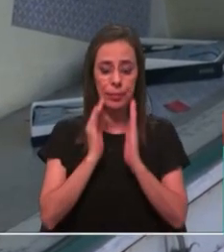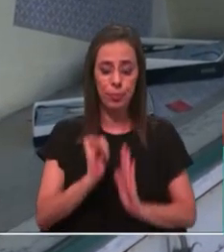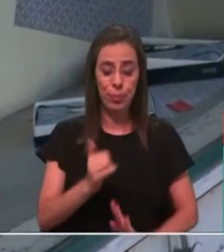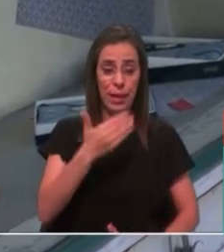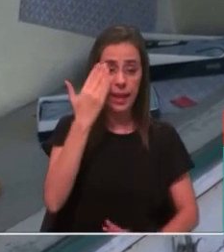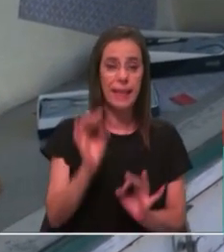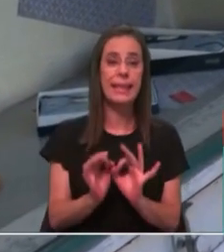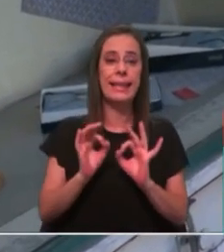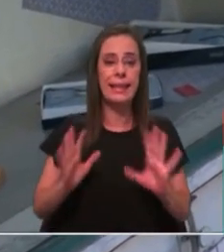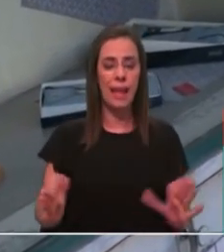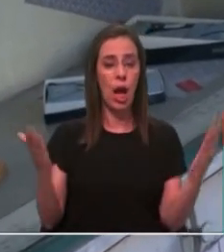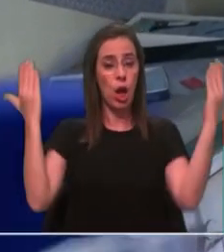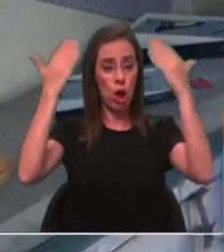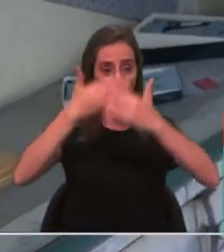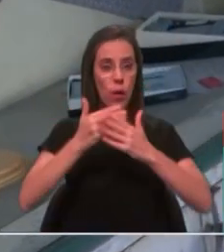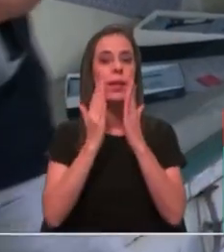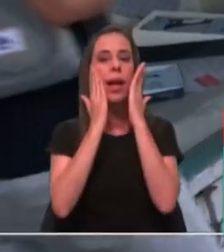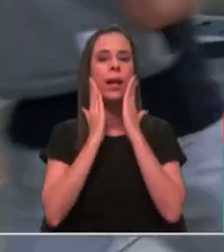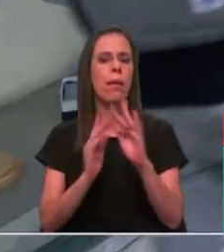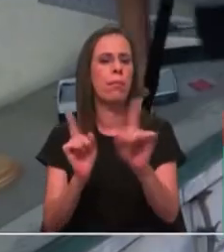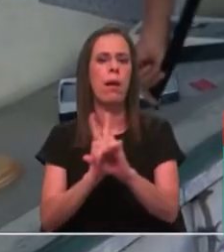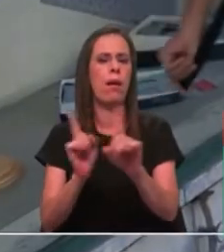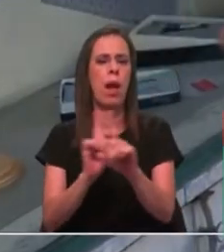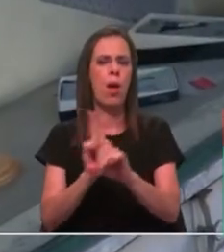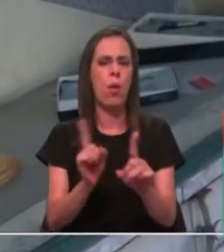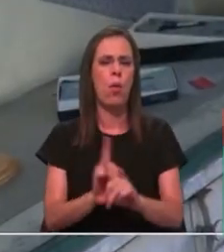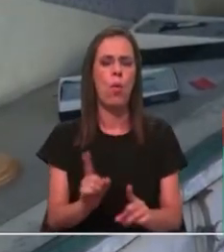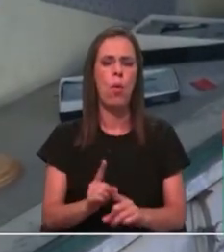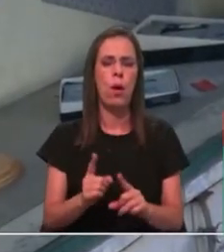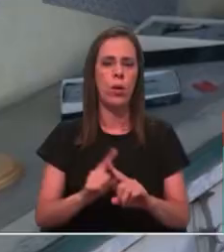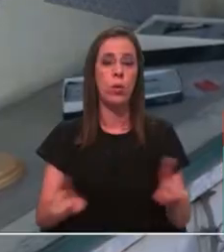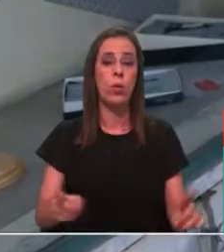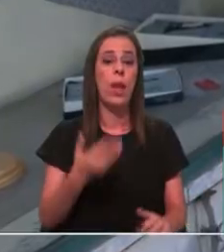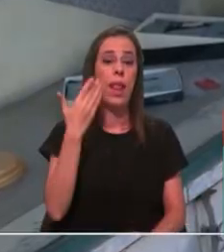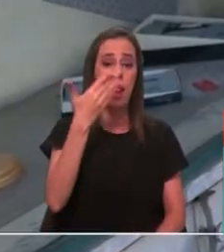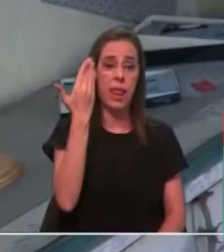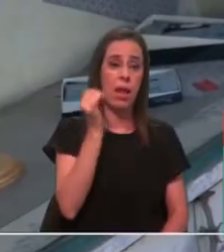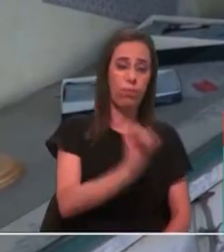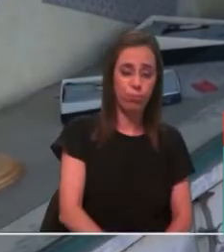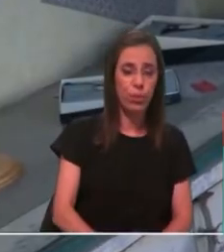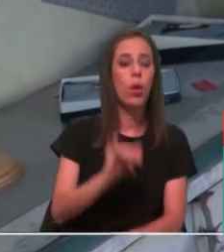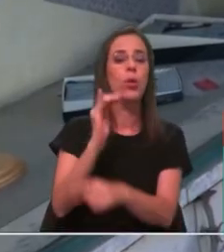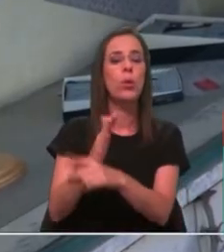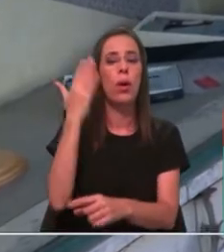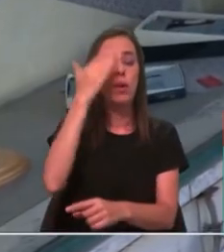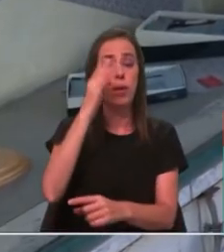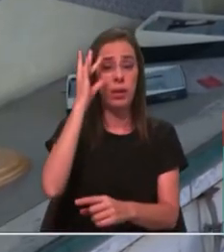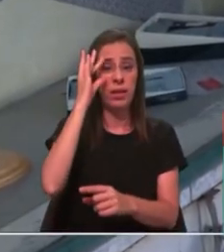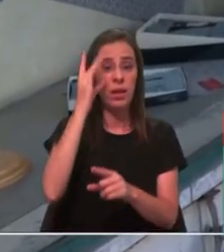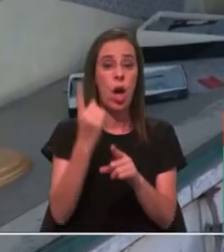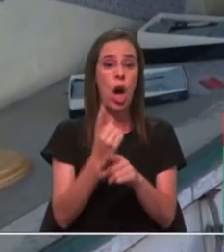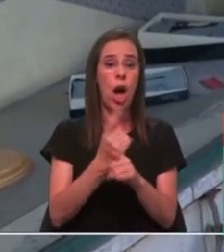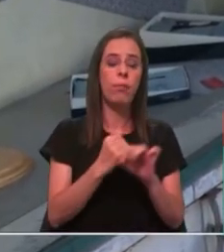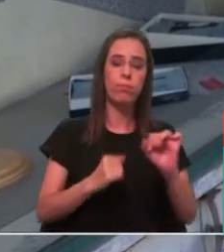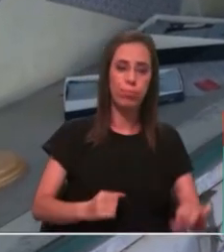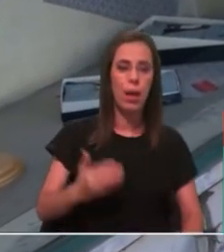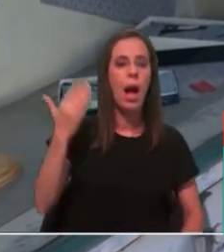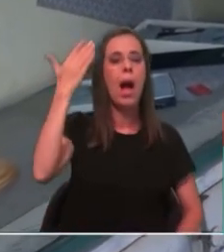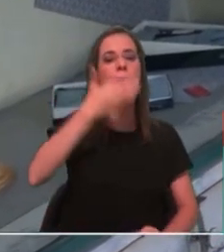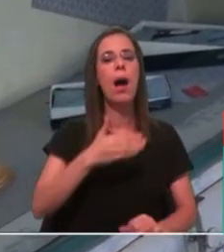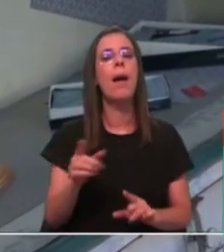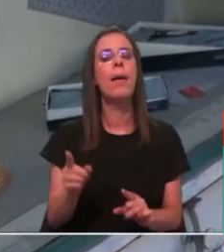é igual ao creme de noite? Não, não é igual. Um tem a função do dia e outro tem a função, até porque tem elementos que à